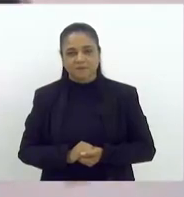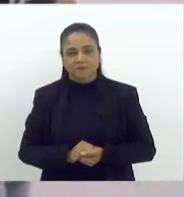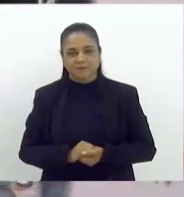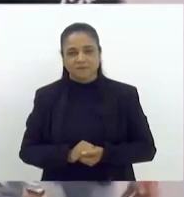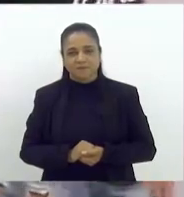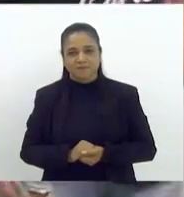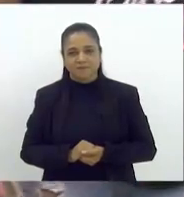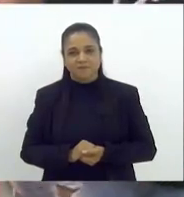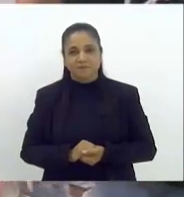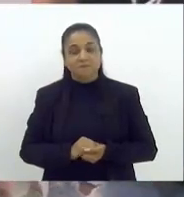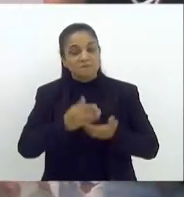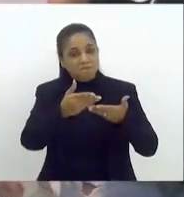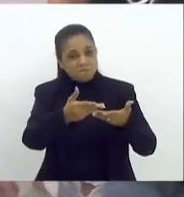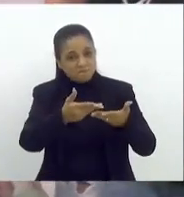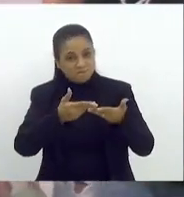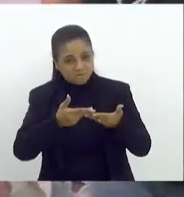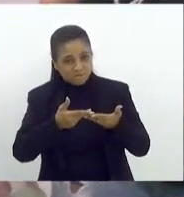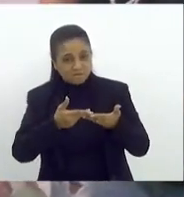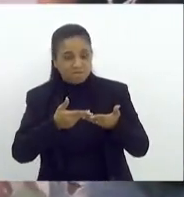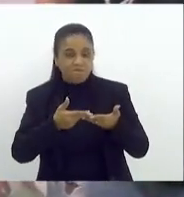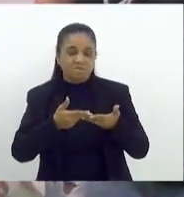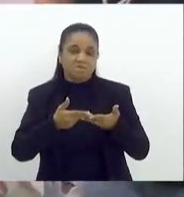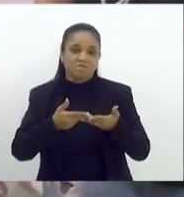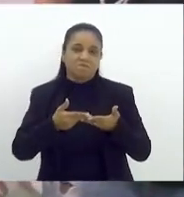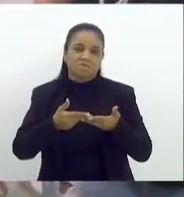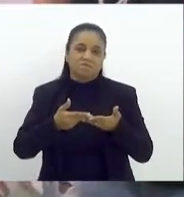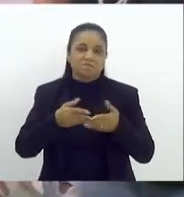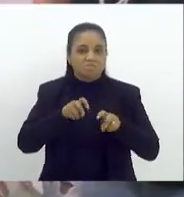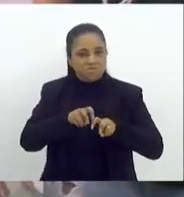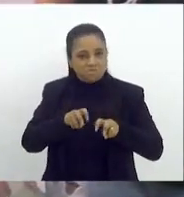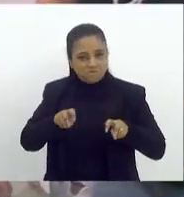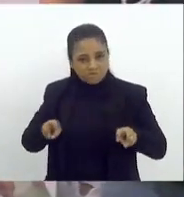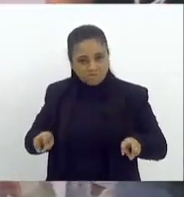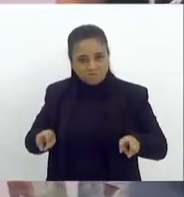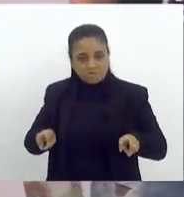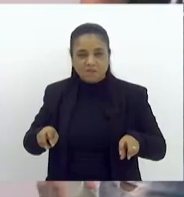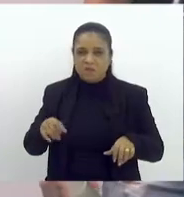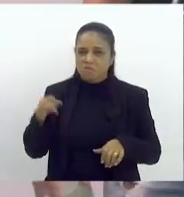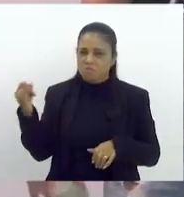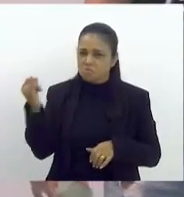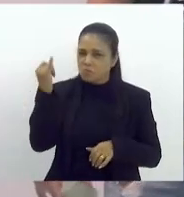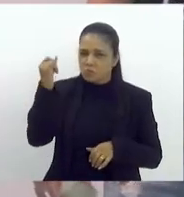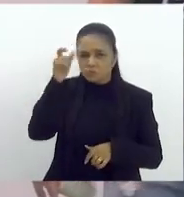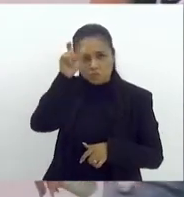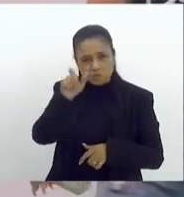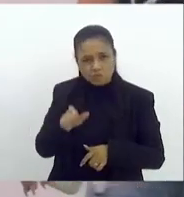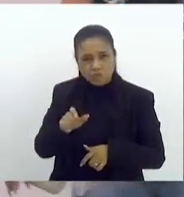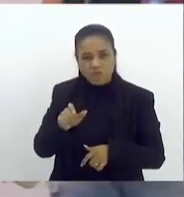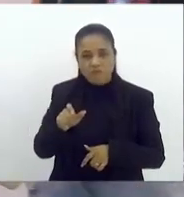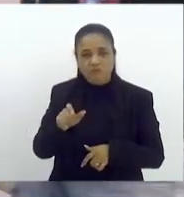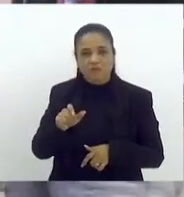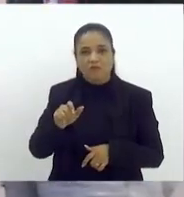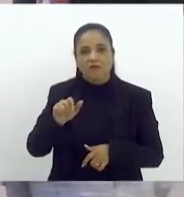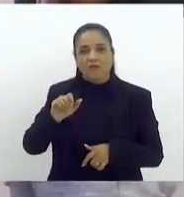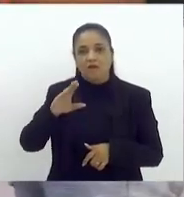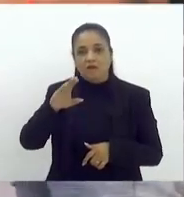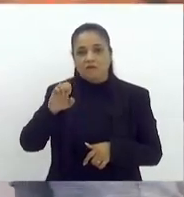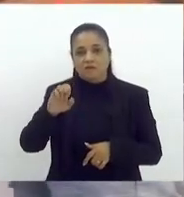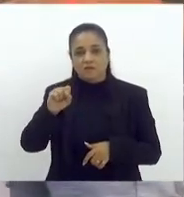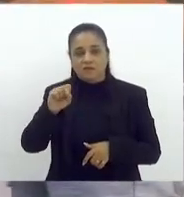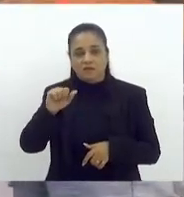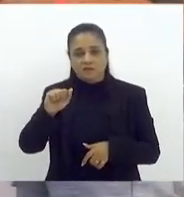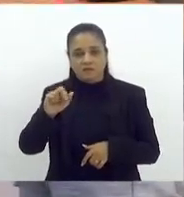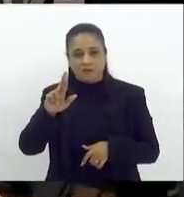aí eu queria chamar também para com essa mesma pessoa muito importante aqui o César da batalha do